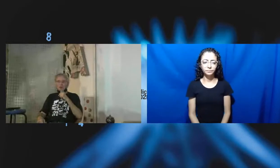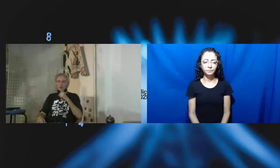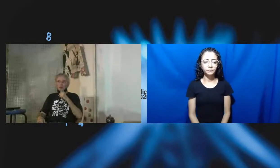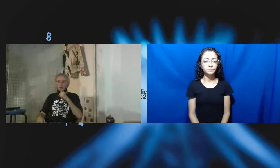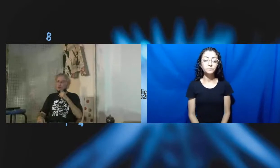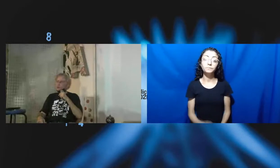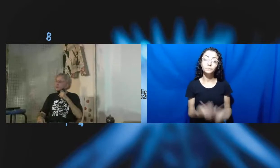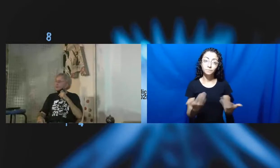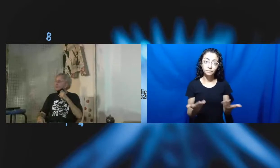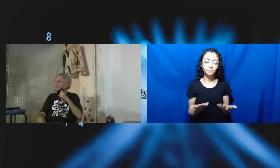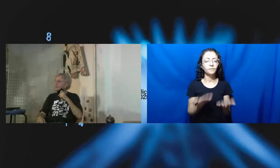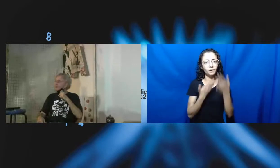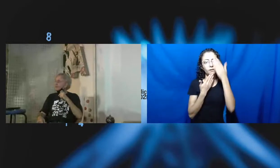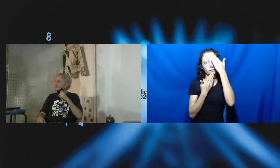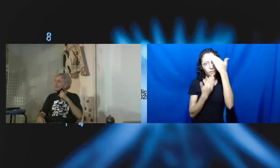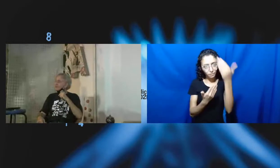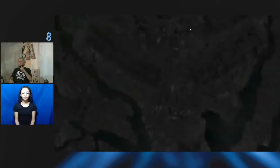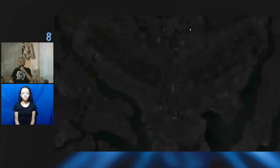Graças à tecnologia.